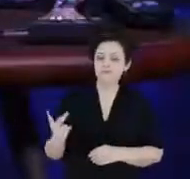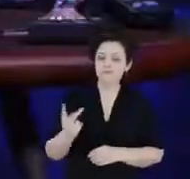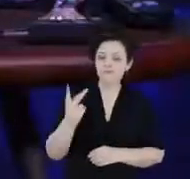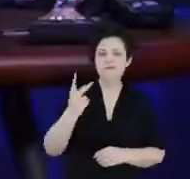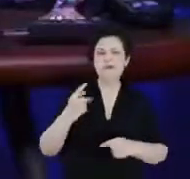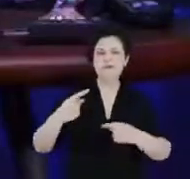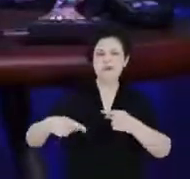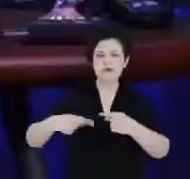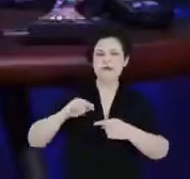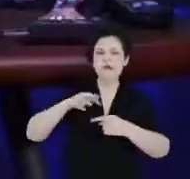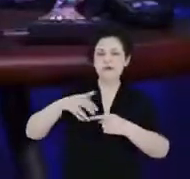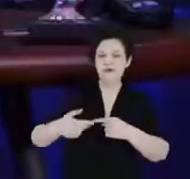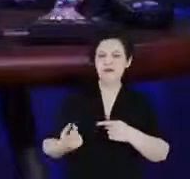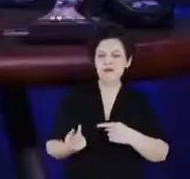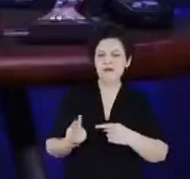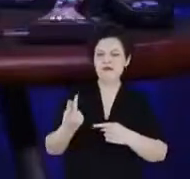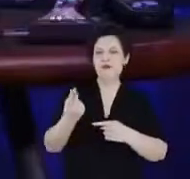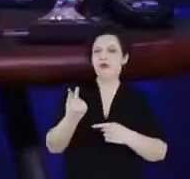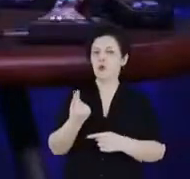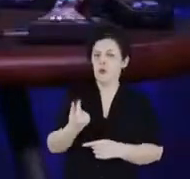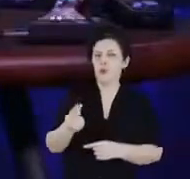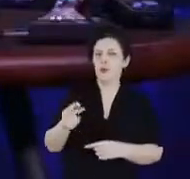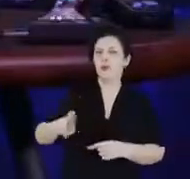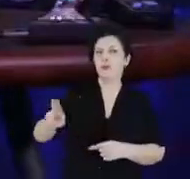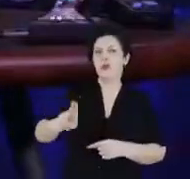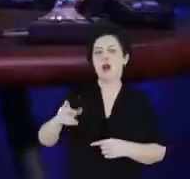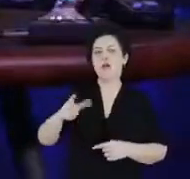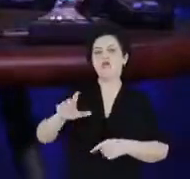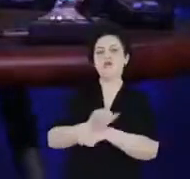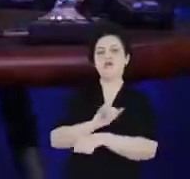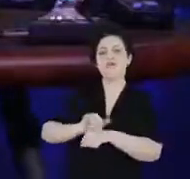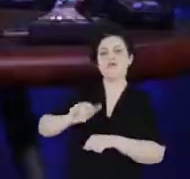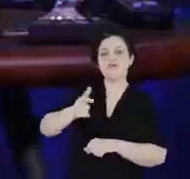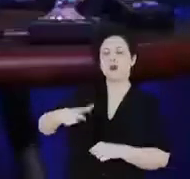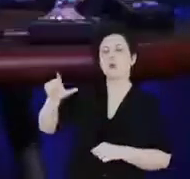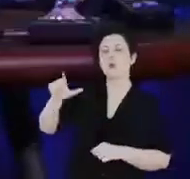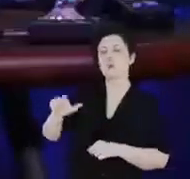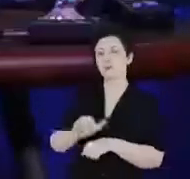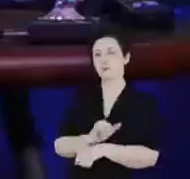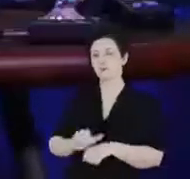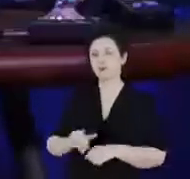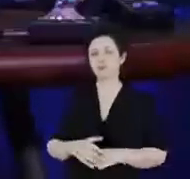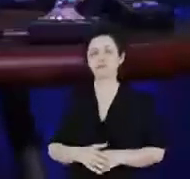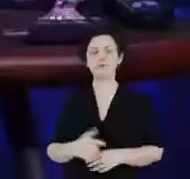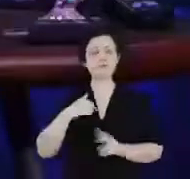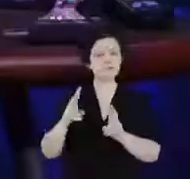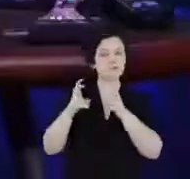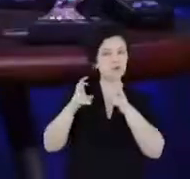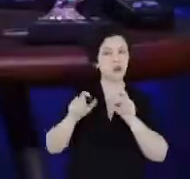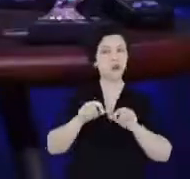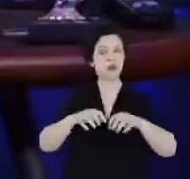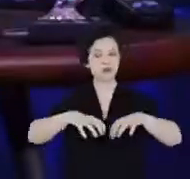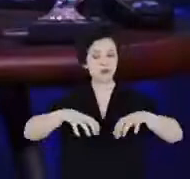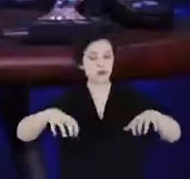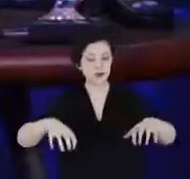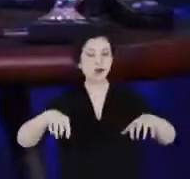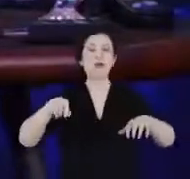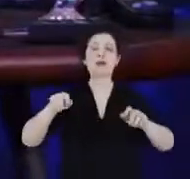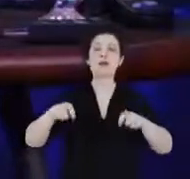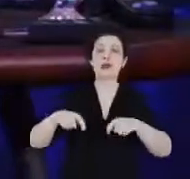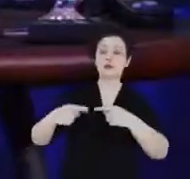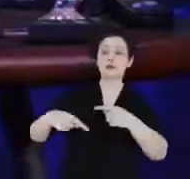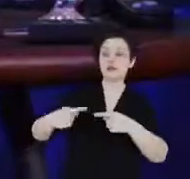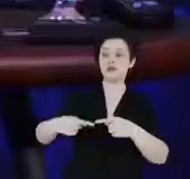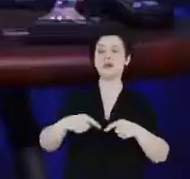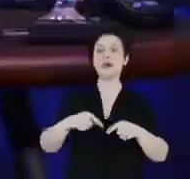hidrelétrica e utilizar a hidrelétrica de outra forma. Então, nessa perspectiva, eu vejo que as reversíveis estão também bem